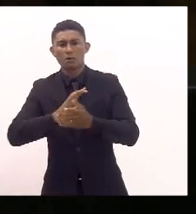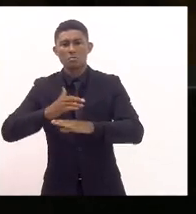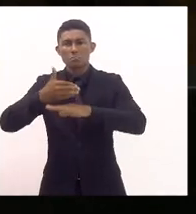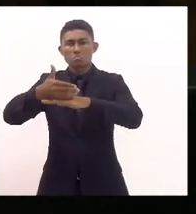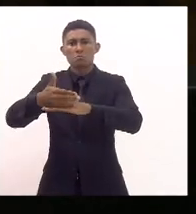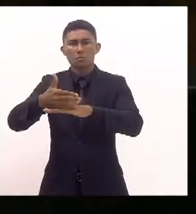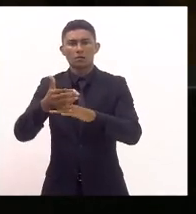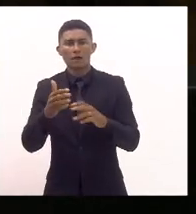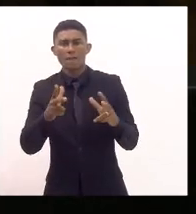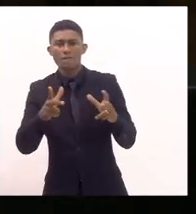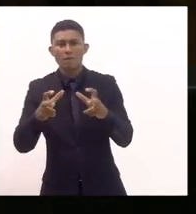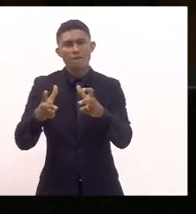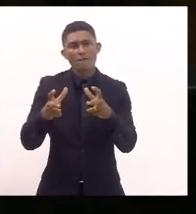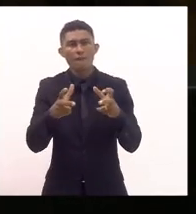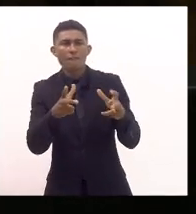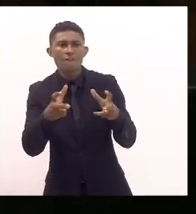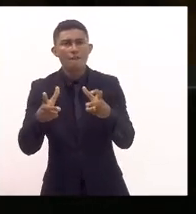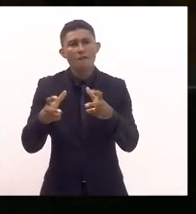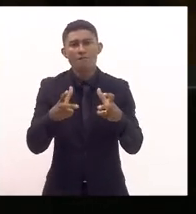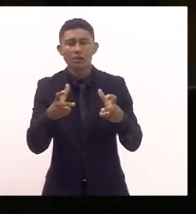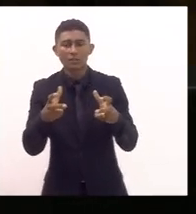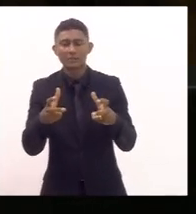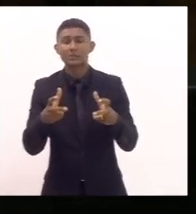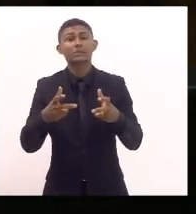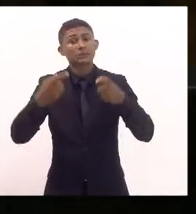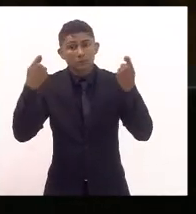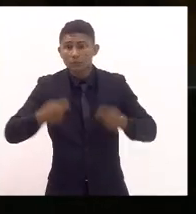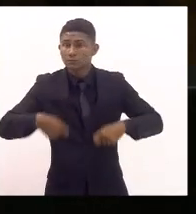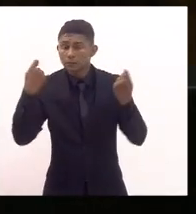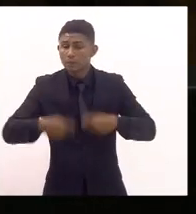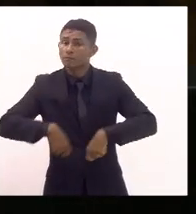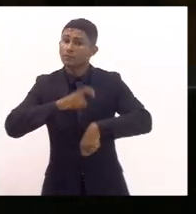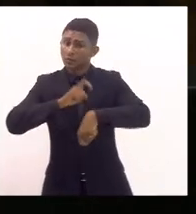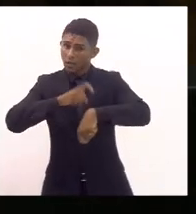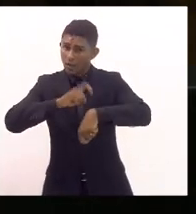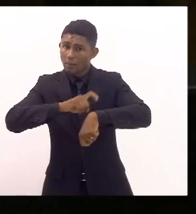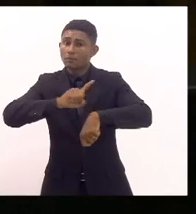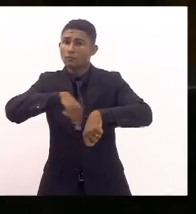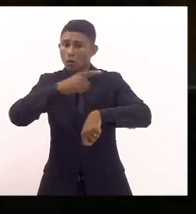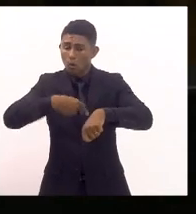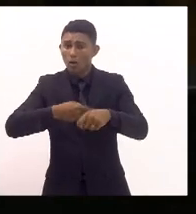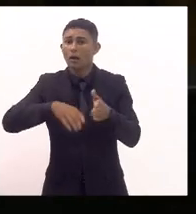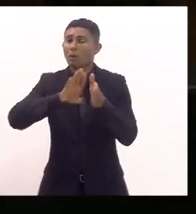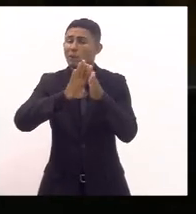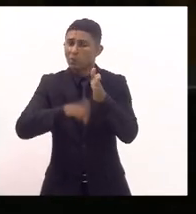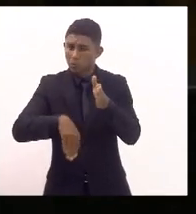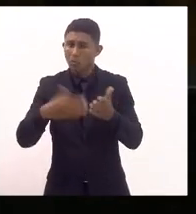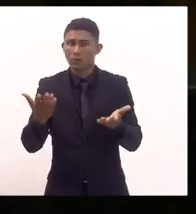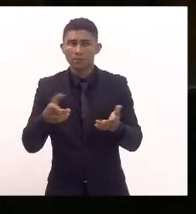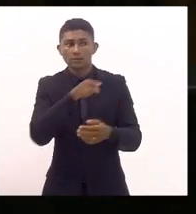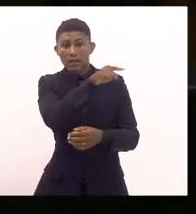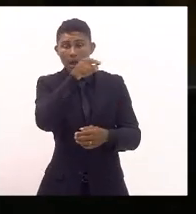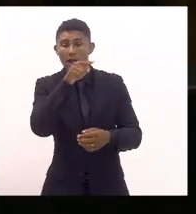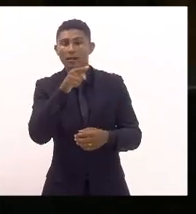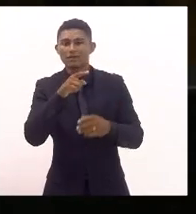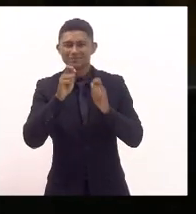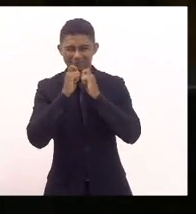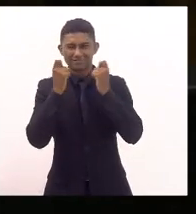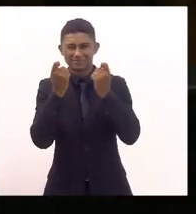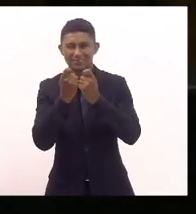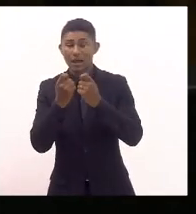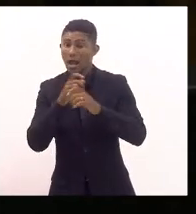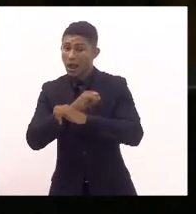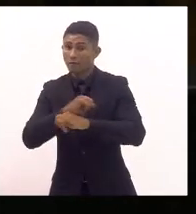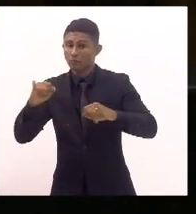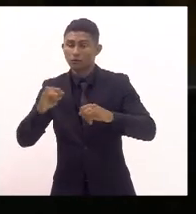tempo que precisa sofrer um corte drástico para a entidade o limite deve ser de no